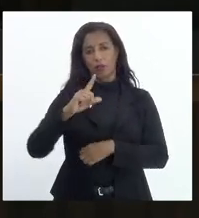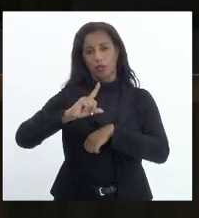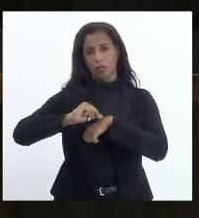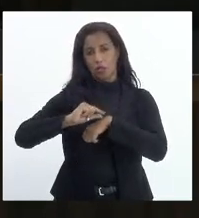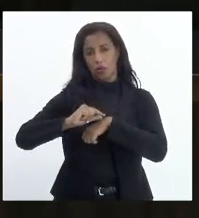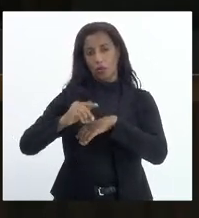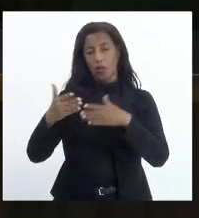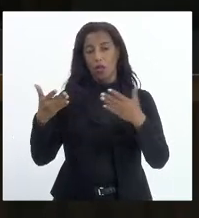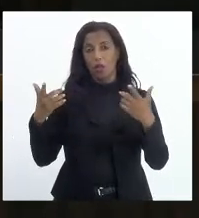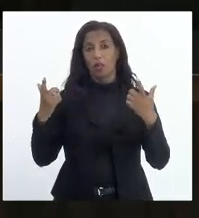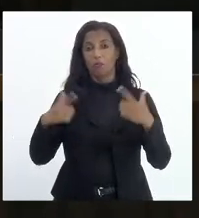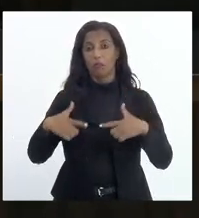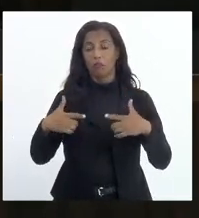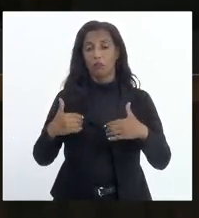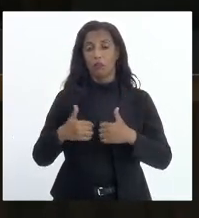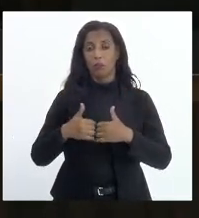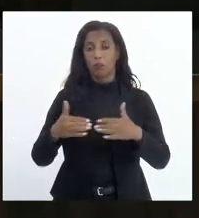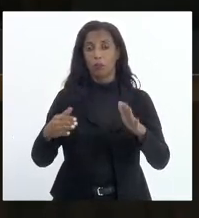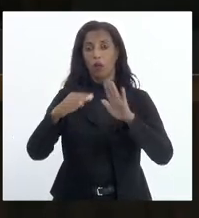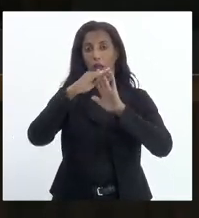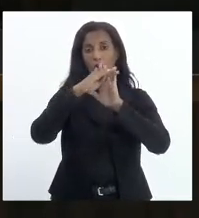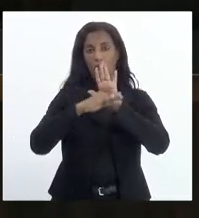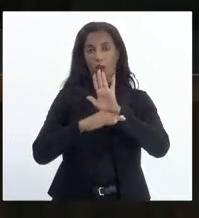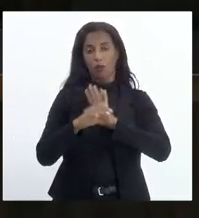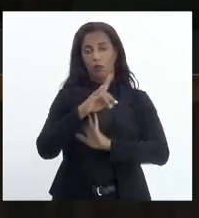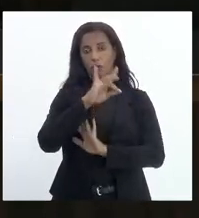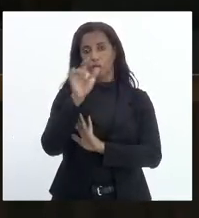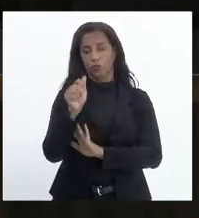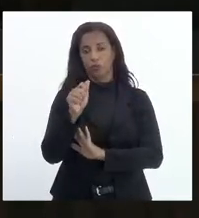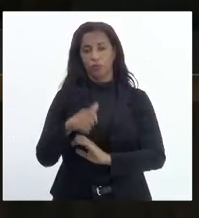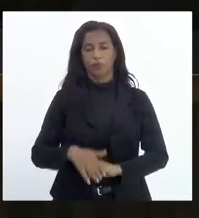onde entraremos com a ordem do dia